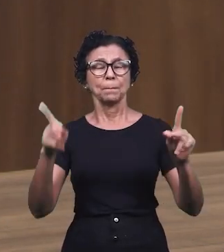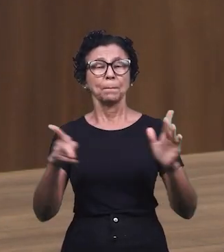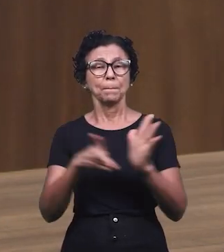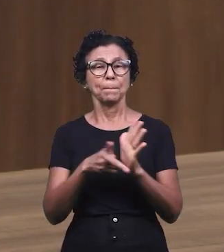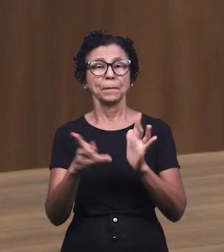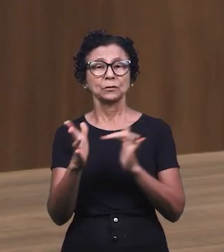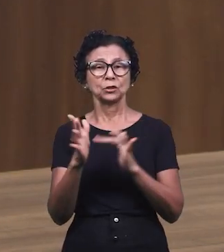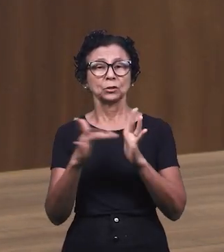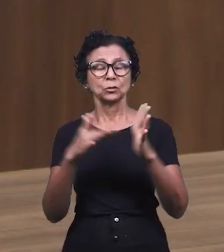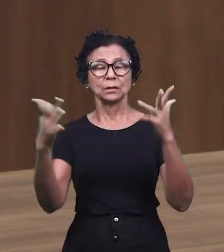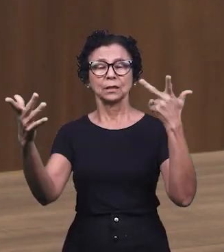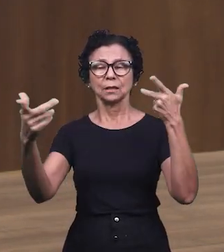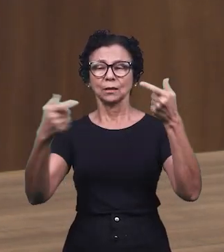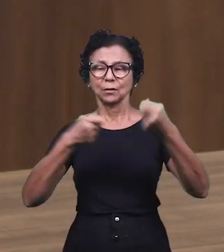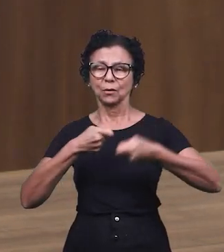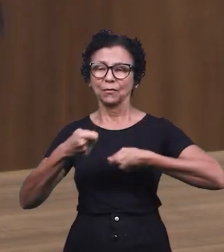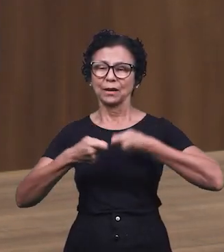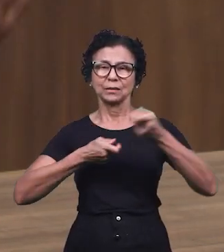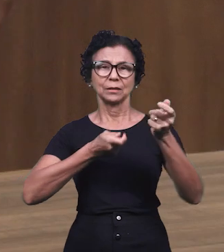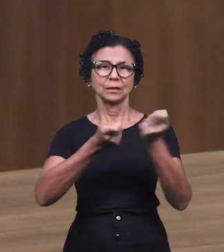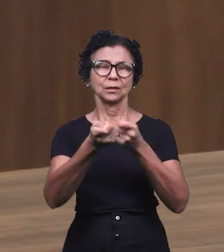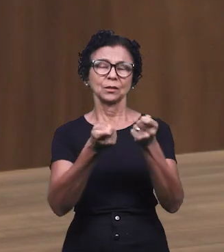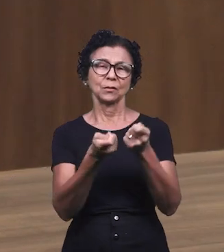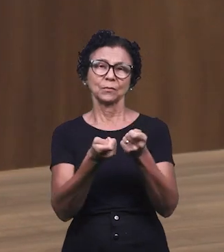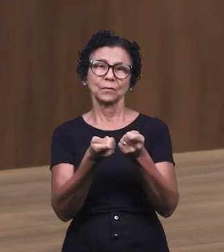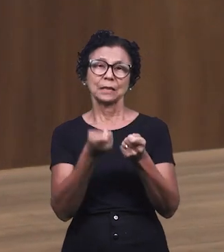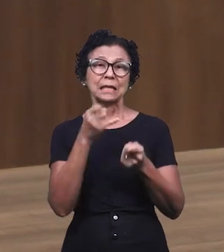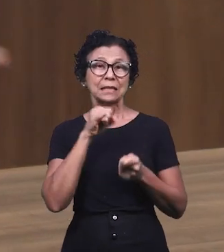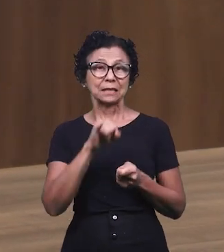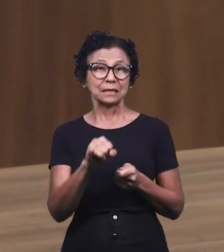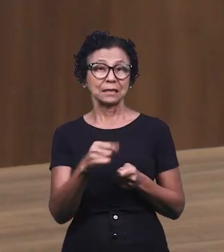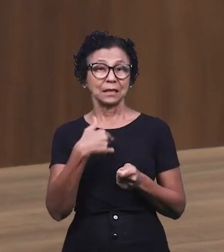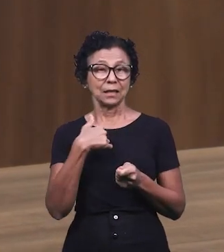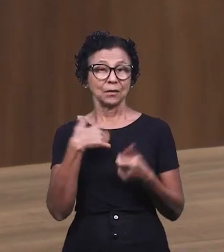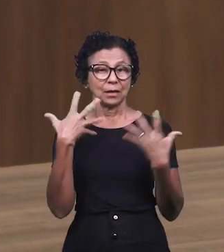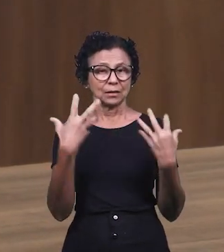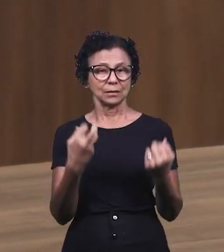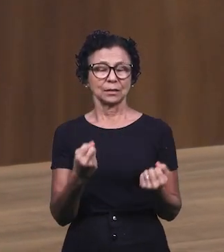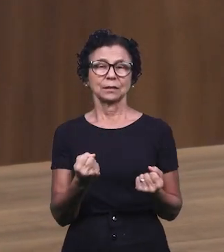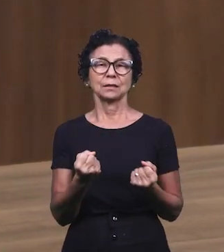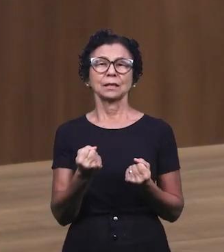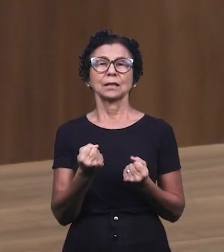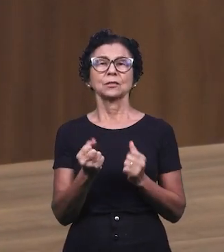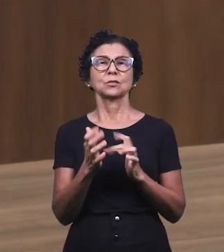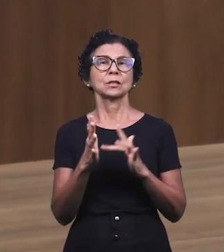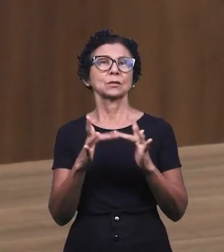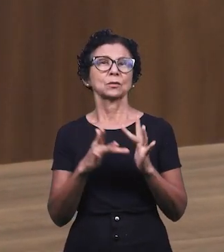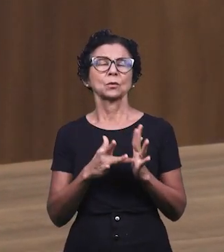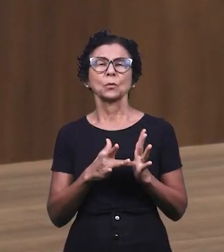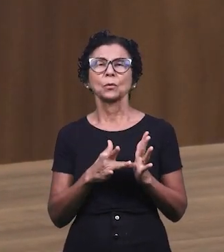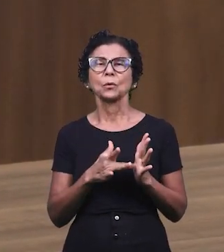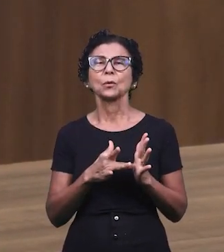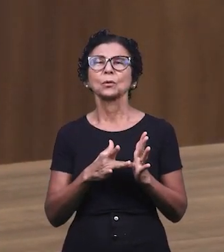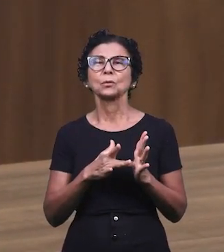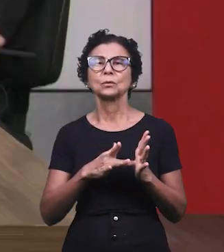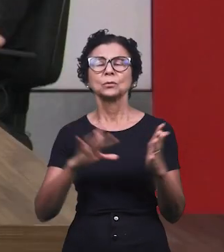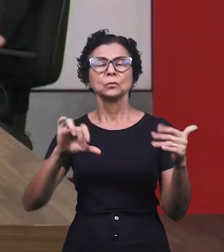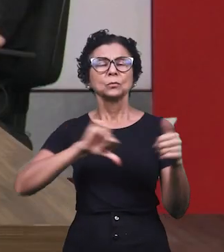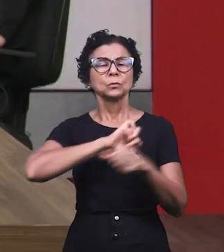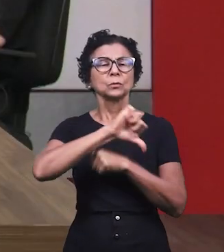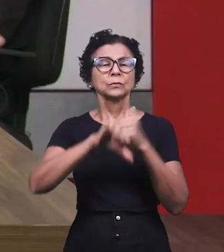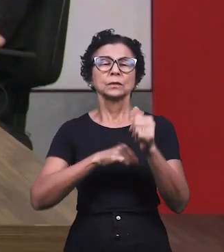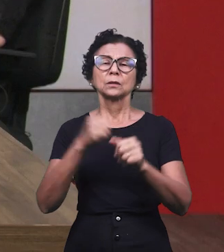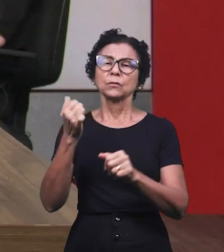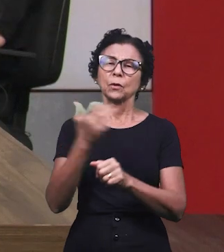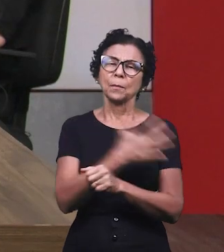eu aceitar o Senhor. Isso aí. Quando esse novo dia, quando essa nova vida, quando esse novo eu. Então, ele é muito, né, Esse muito quando, profundo. esse